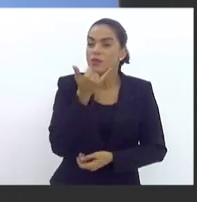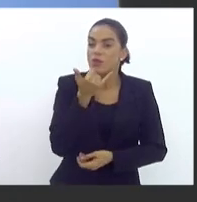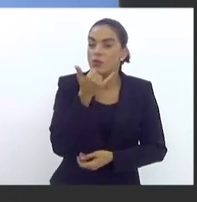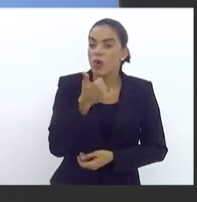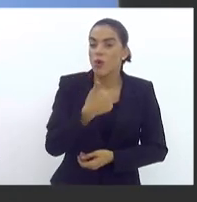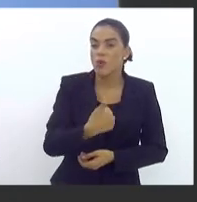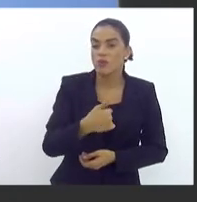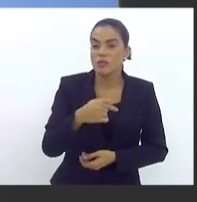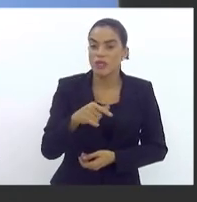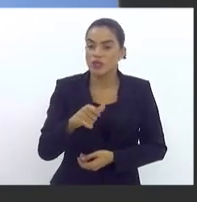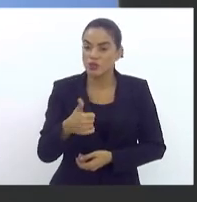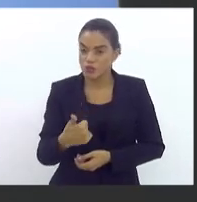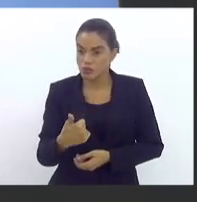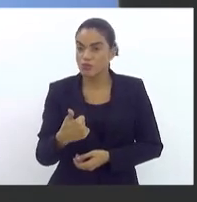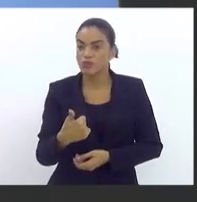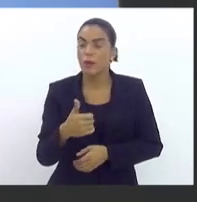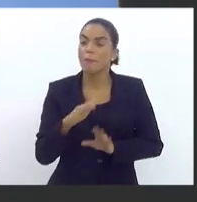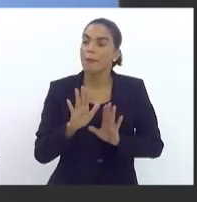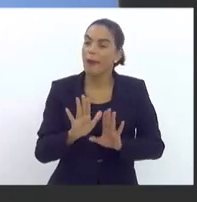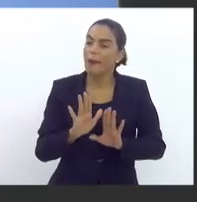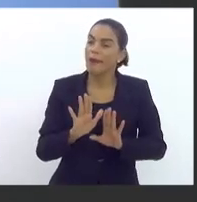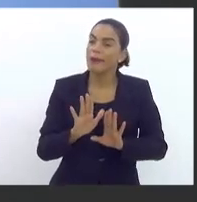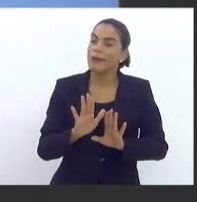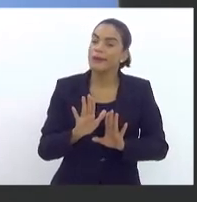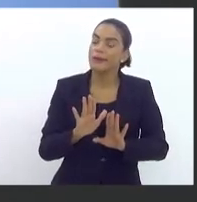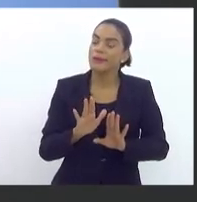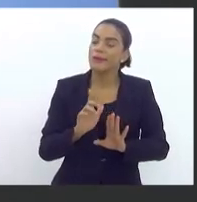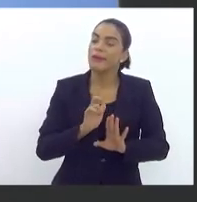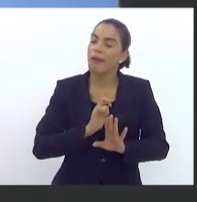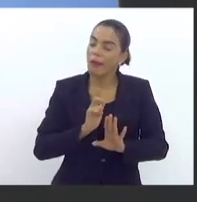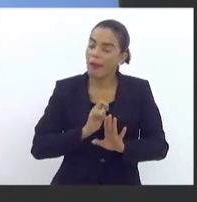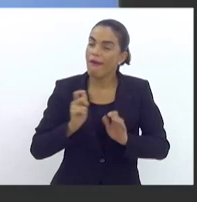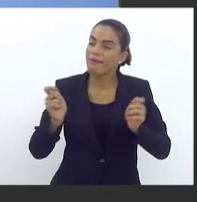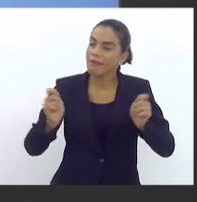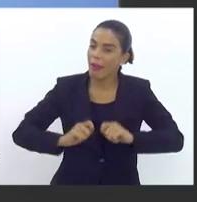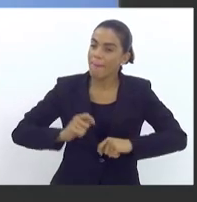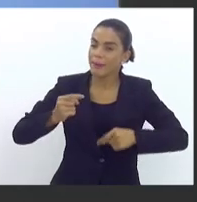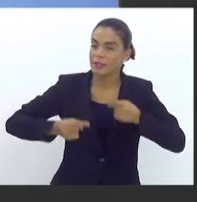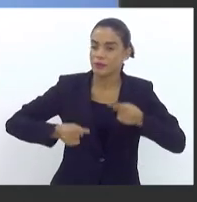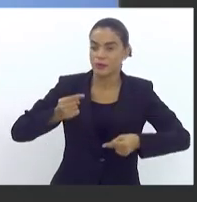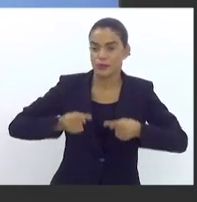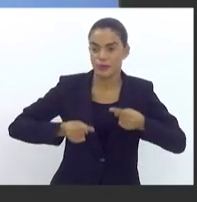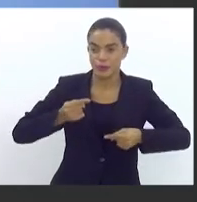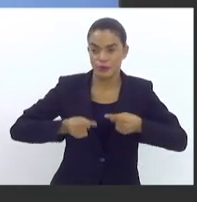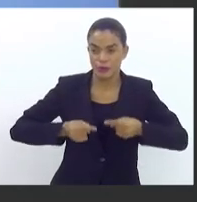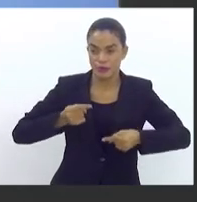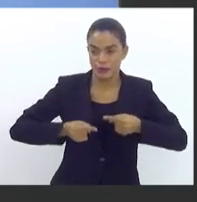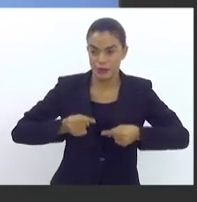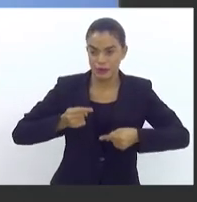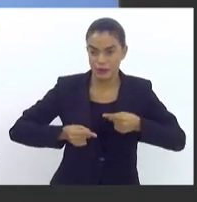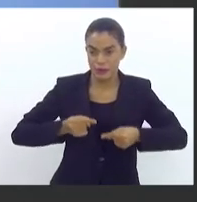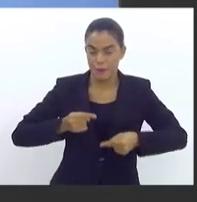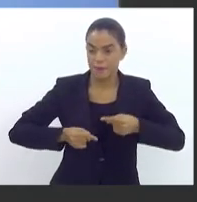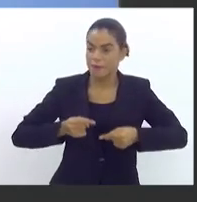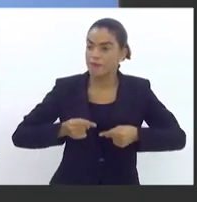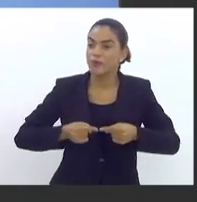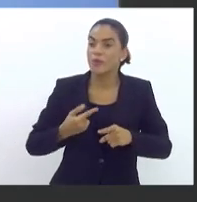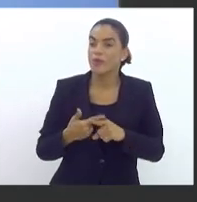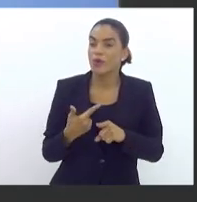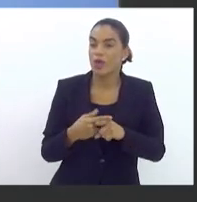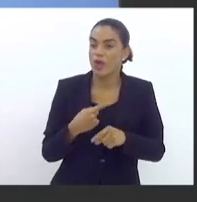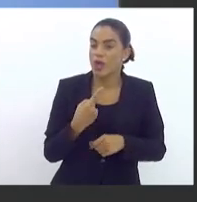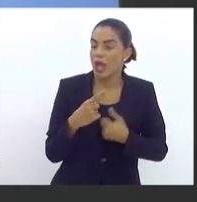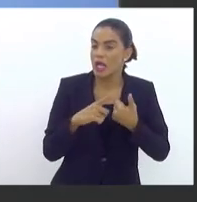Código Penal mas acho que é discutível isso né A questão da tipificação porque artigo